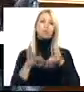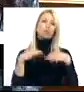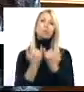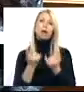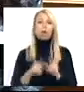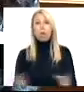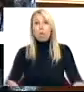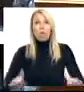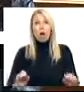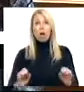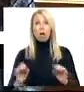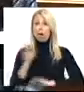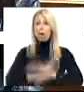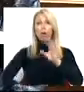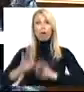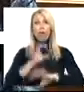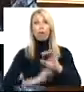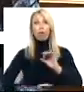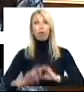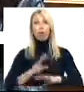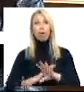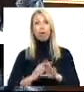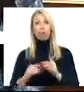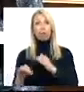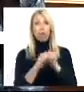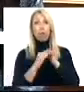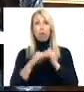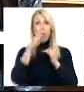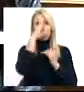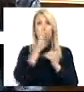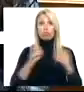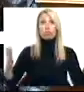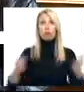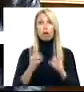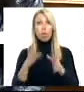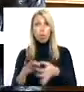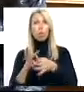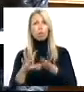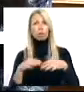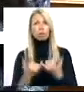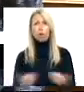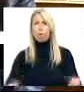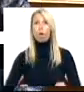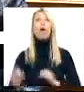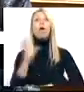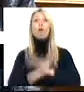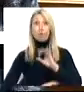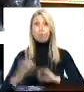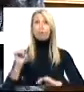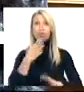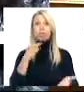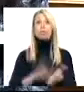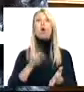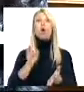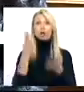vislumbra a Europa da igualdade de Estados ou da coesão social. Isto é uma Europa, na verdade, da submissão